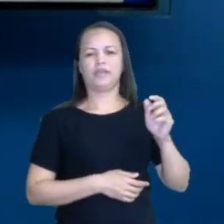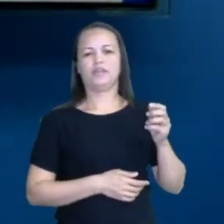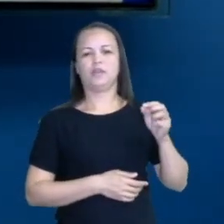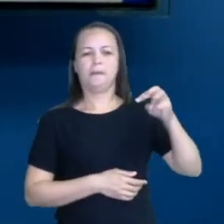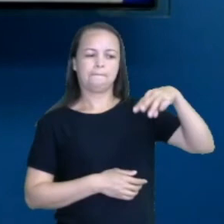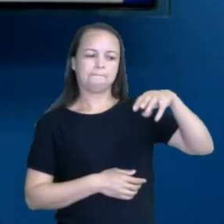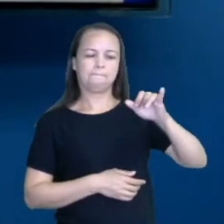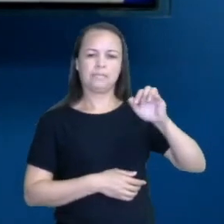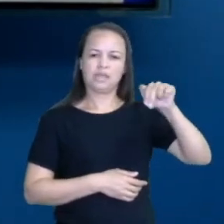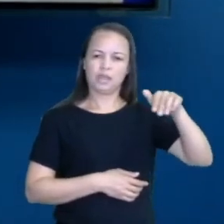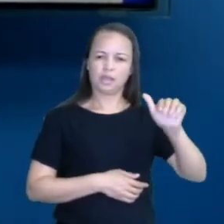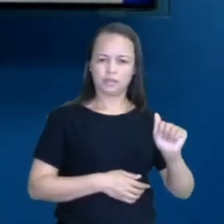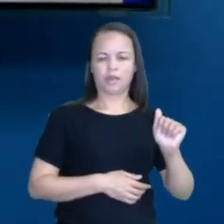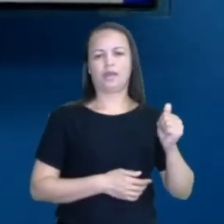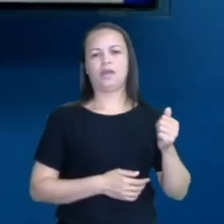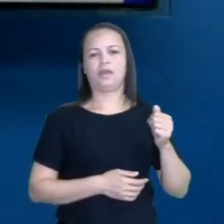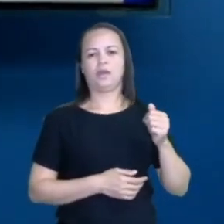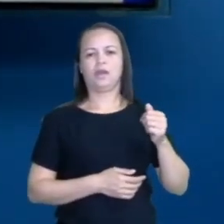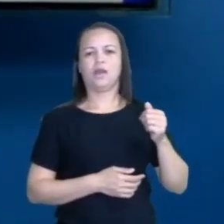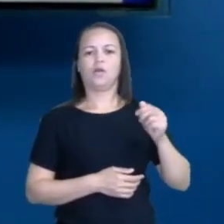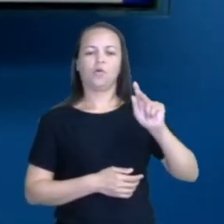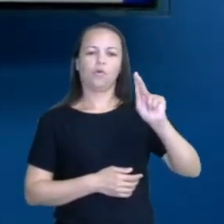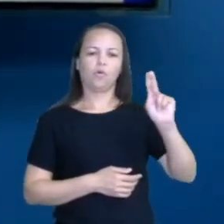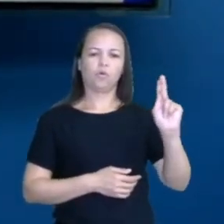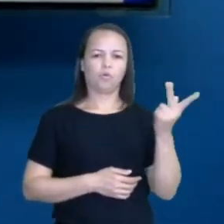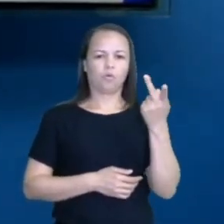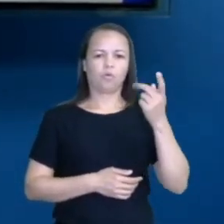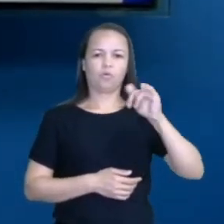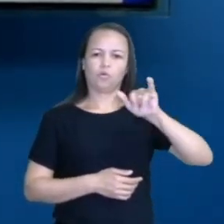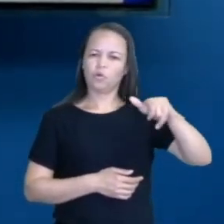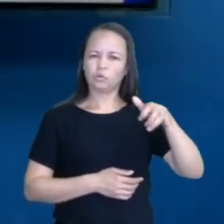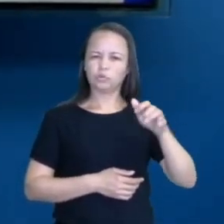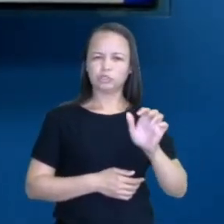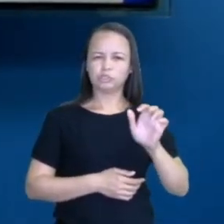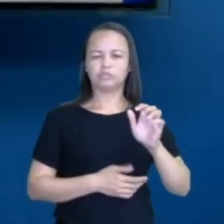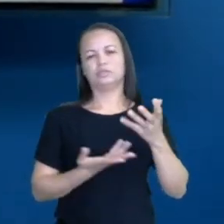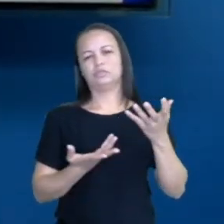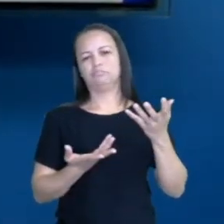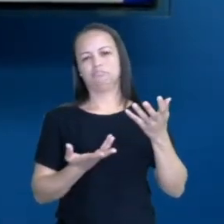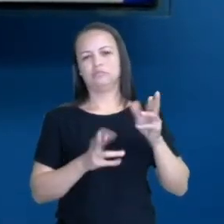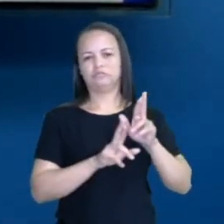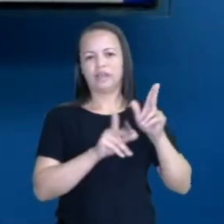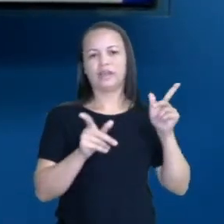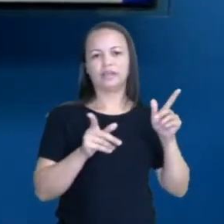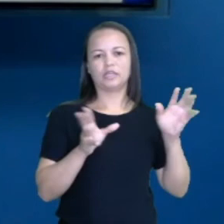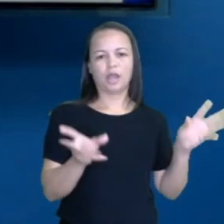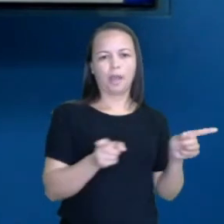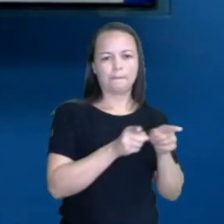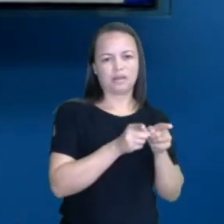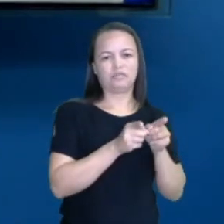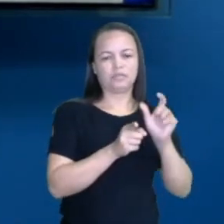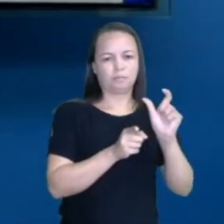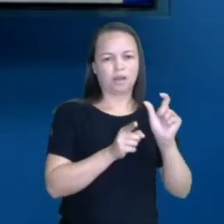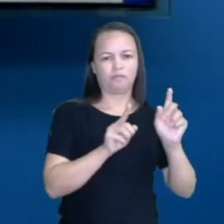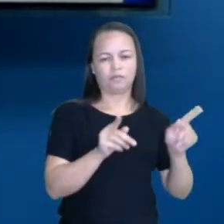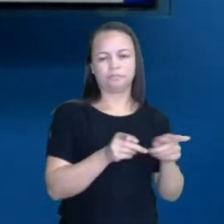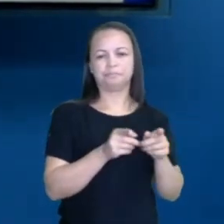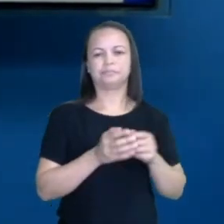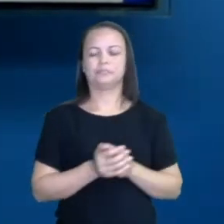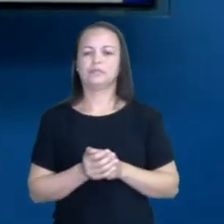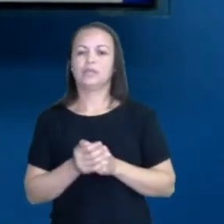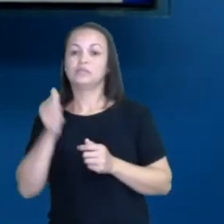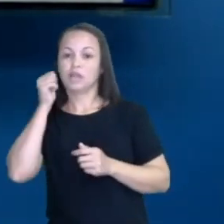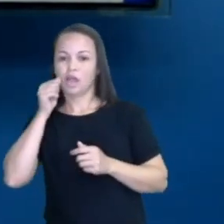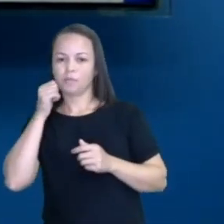hoje escrito com abreviação. Já a mulher, ela já tem uma linguagem mais afetiva. Oi